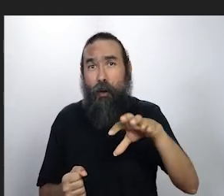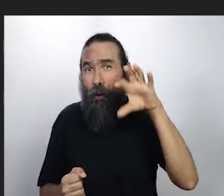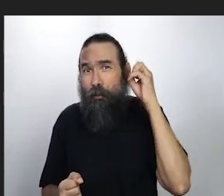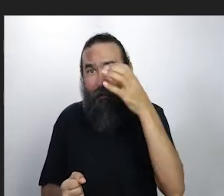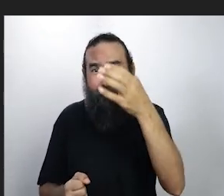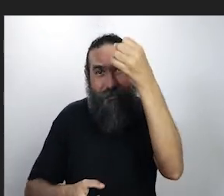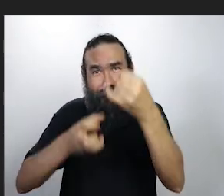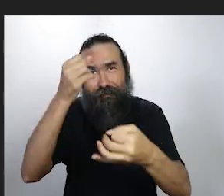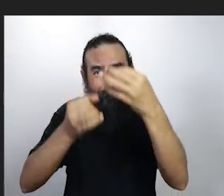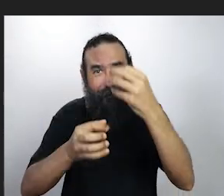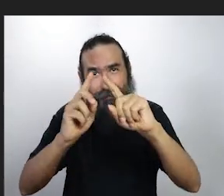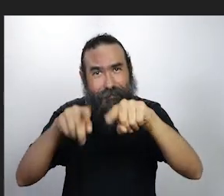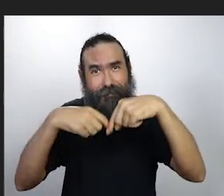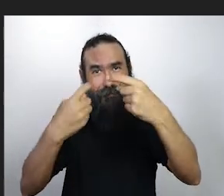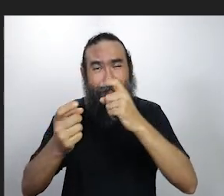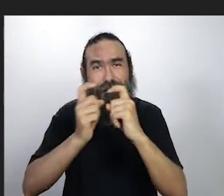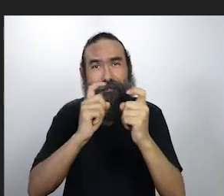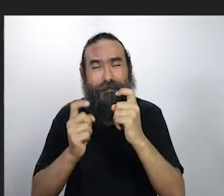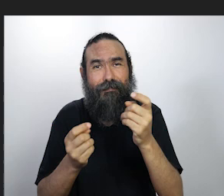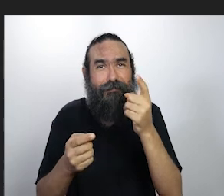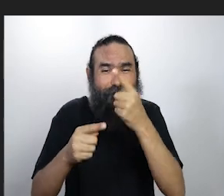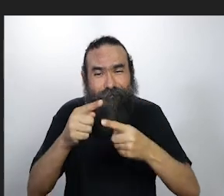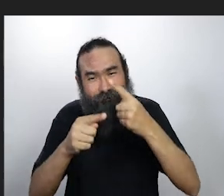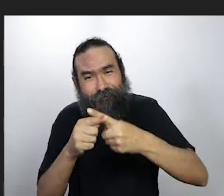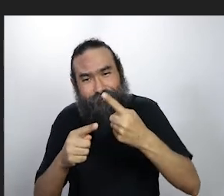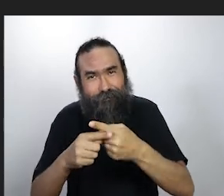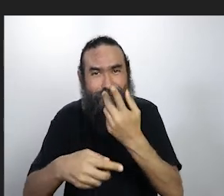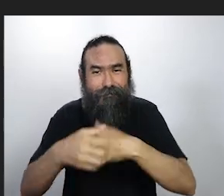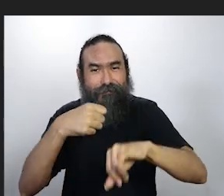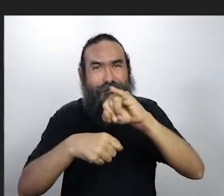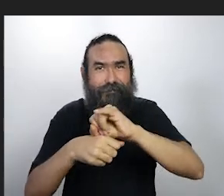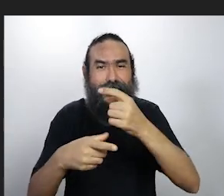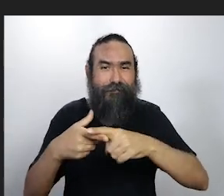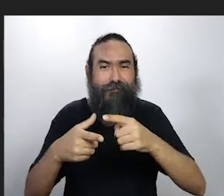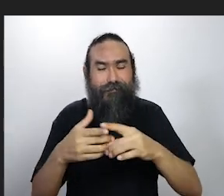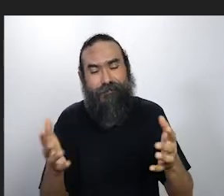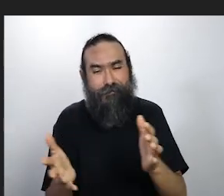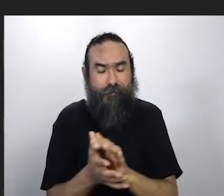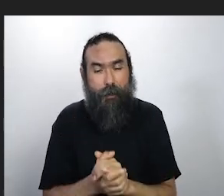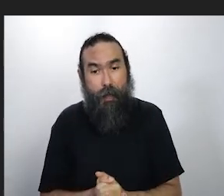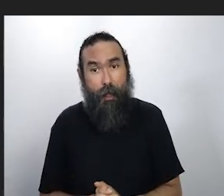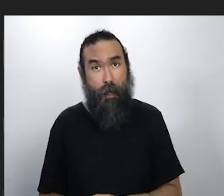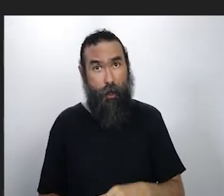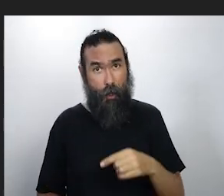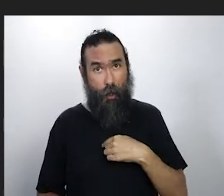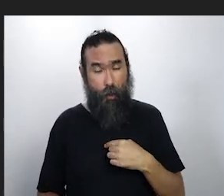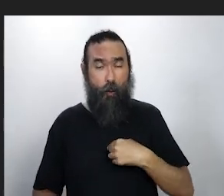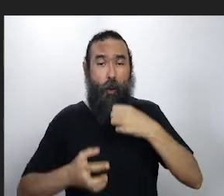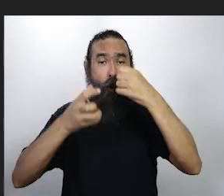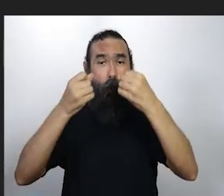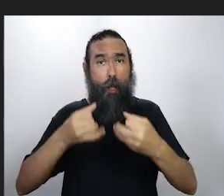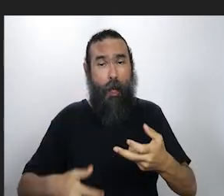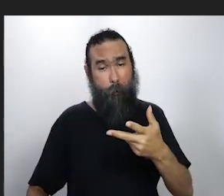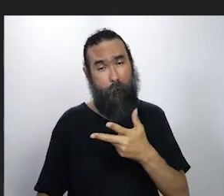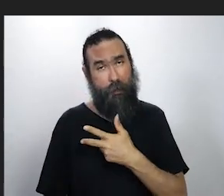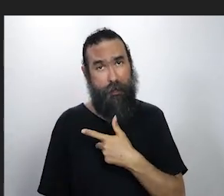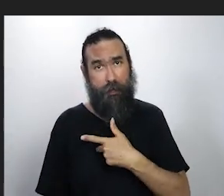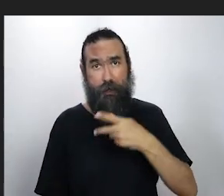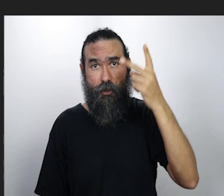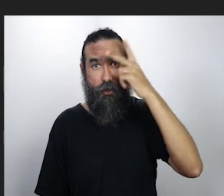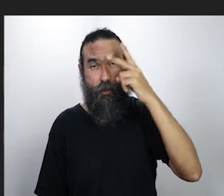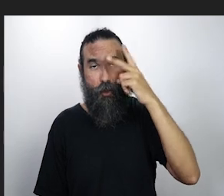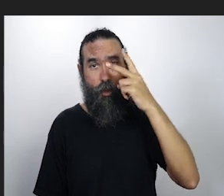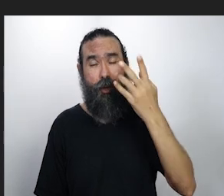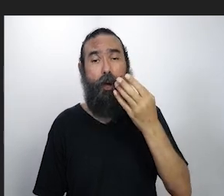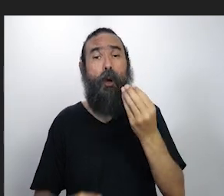a minha história, né, assim, onde que eu entro, principalmente nessa onda do cavaleiro aí, da aldeia multiétnica. Mas,